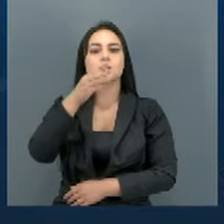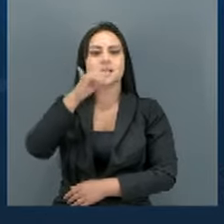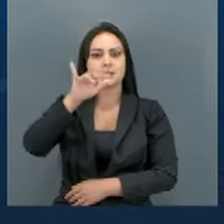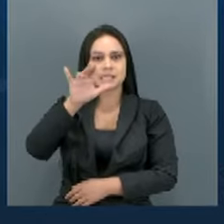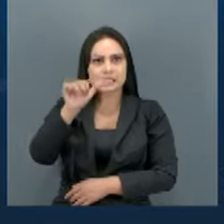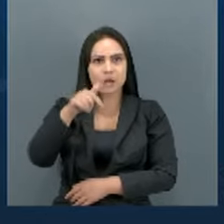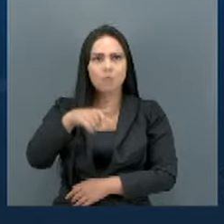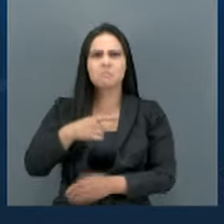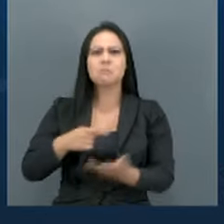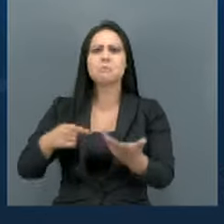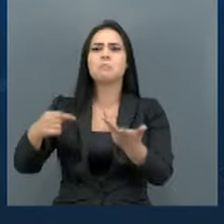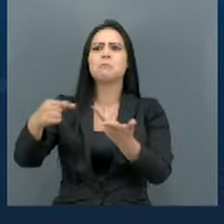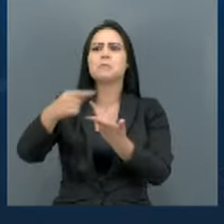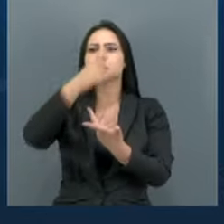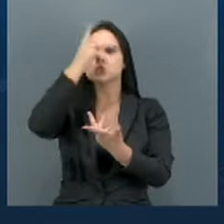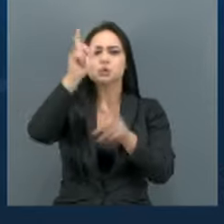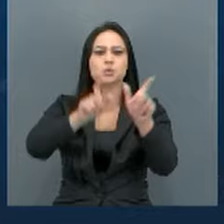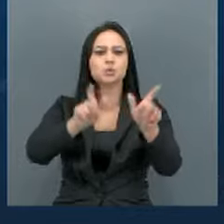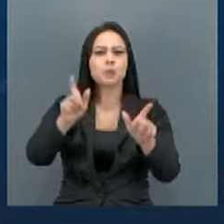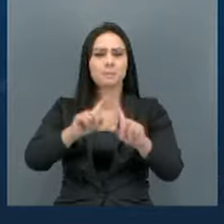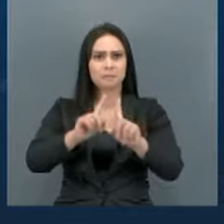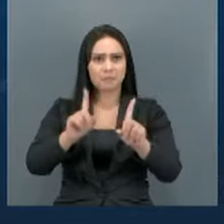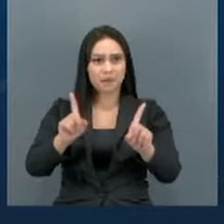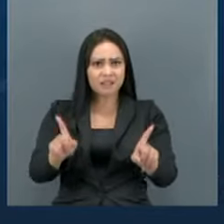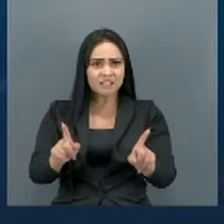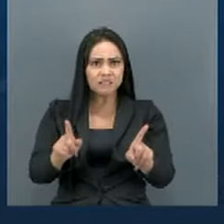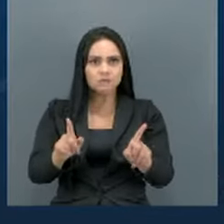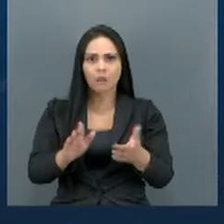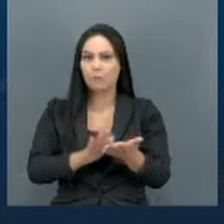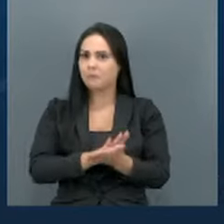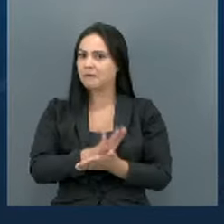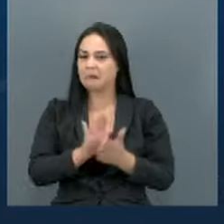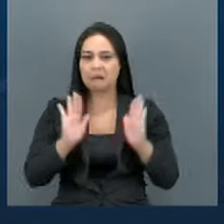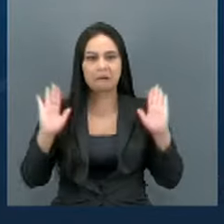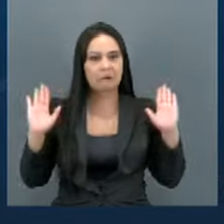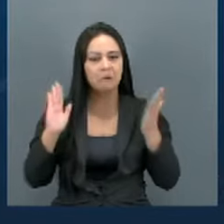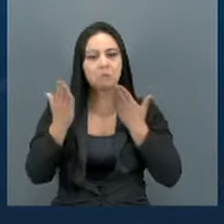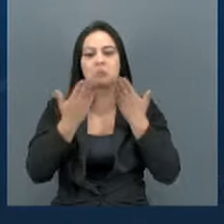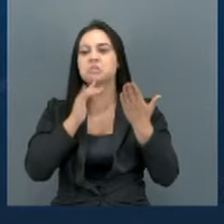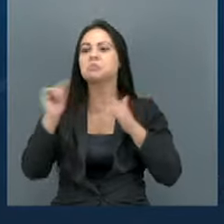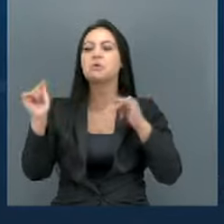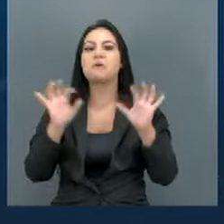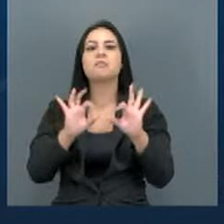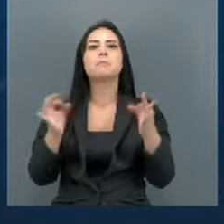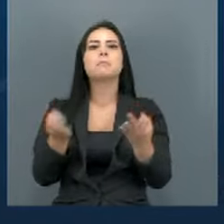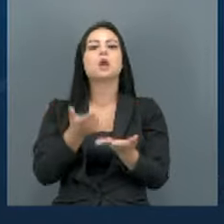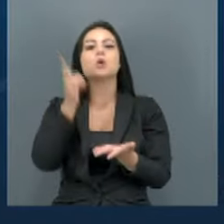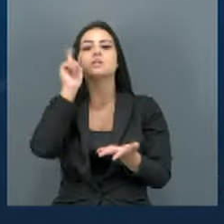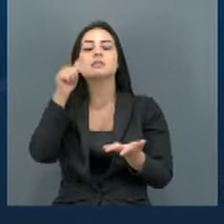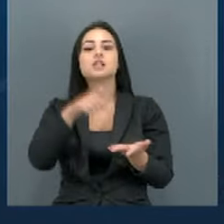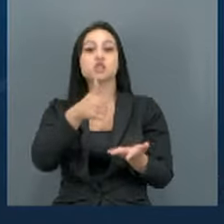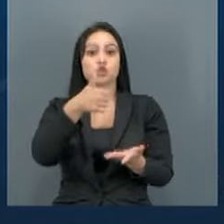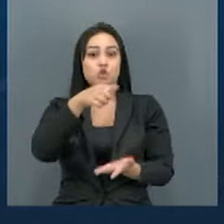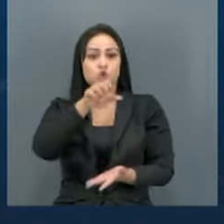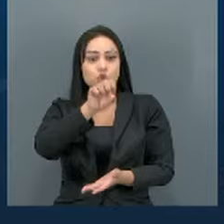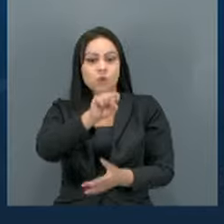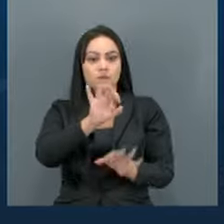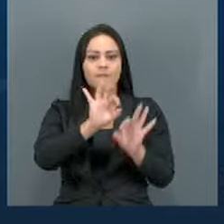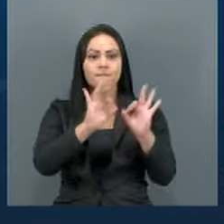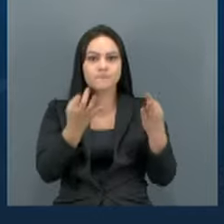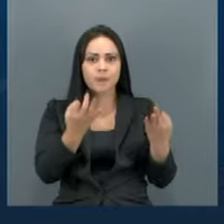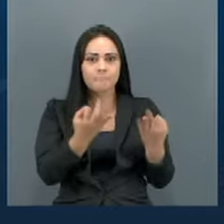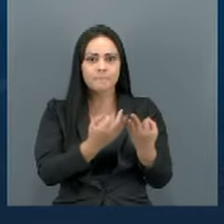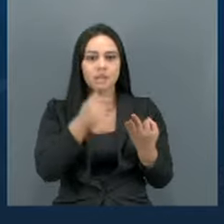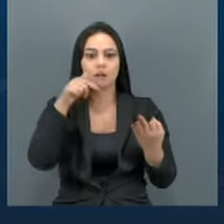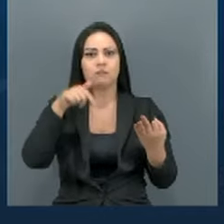inúmeras pessoas. Mas isso aqui é um nada à vista das famílias que tem para baixo. Conferimos aqui, somos 18 famílias aqui no Alto